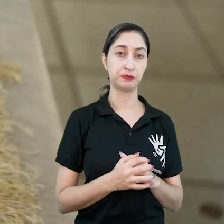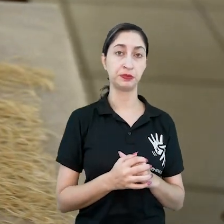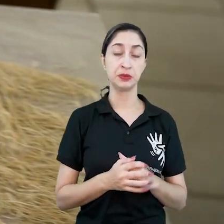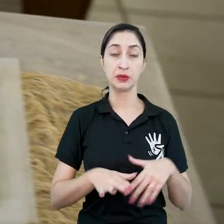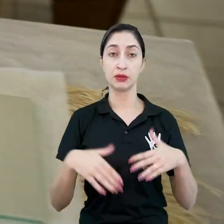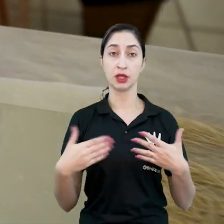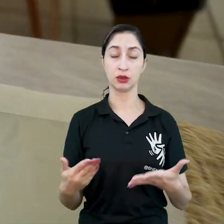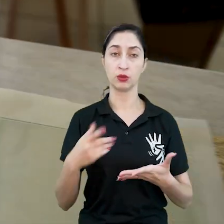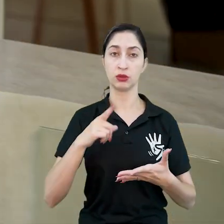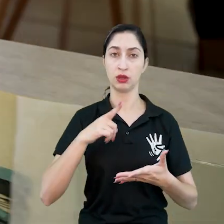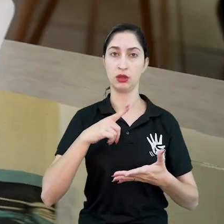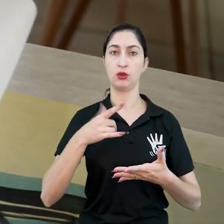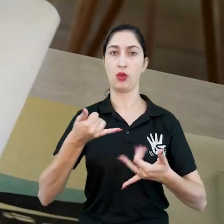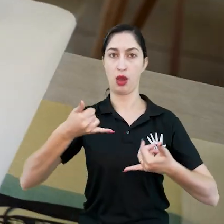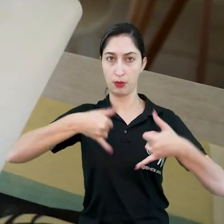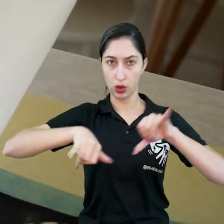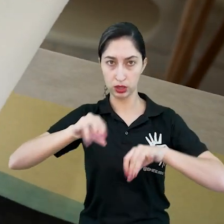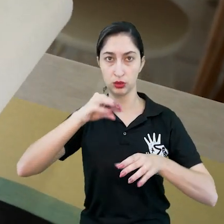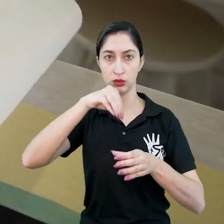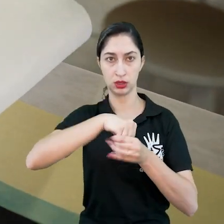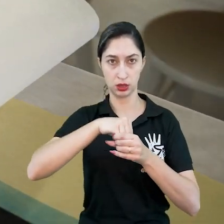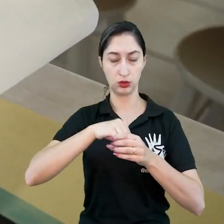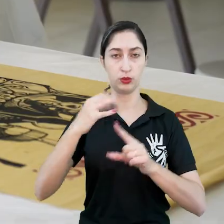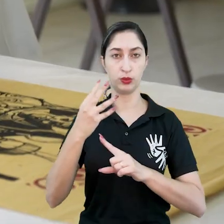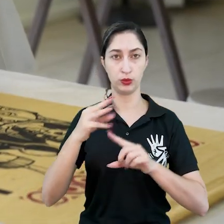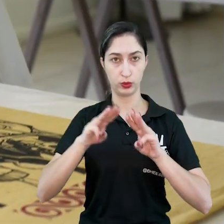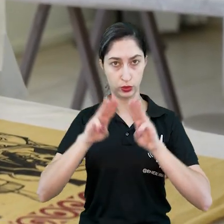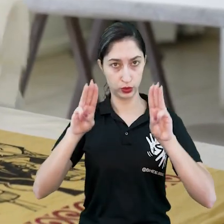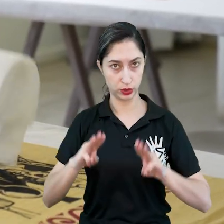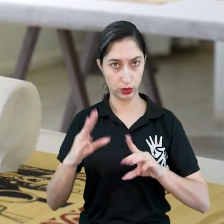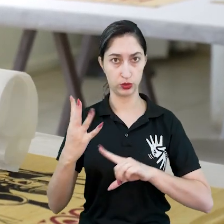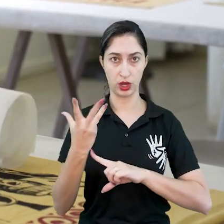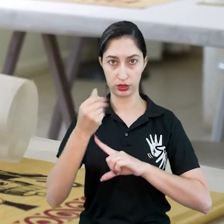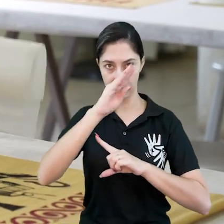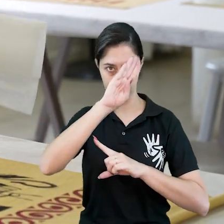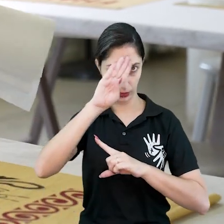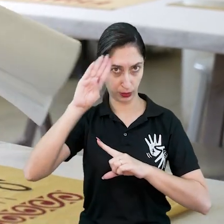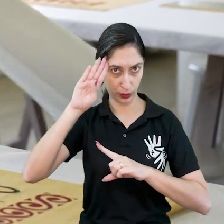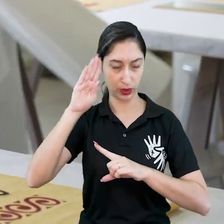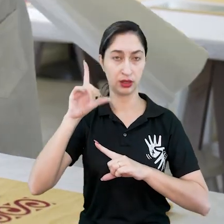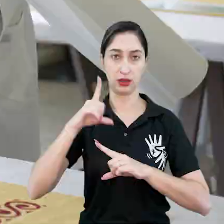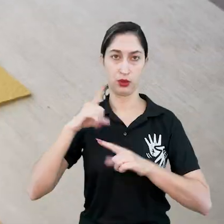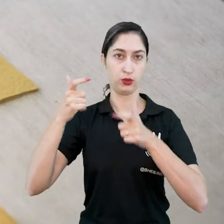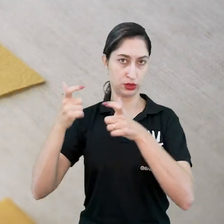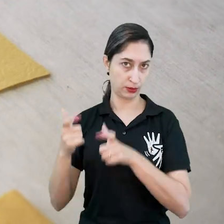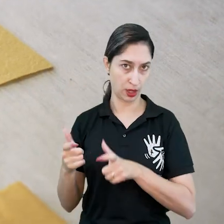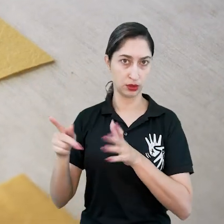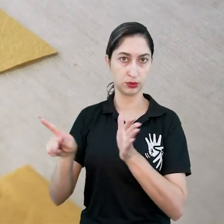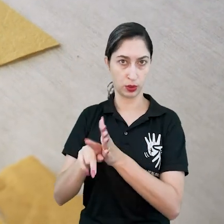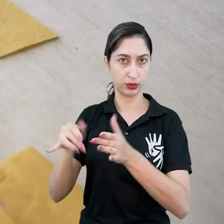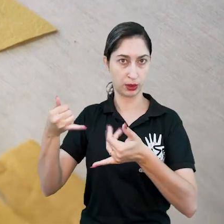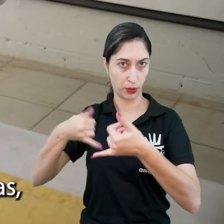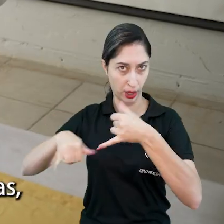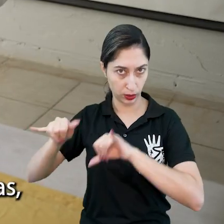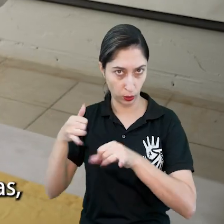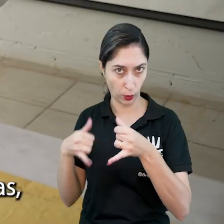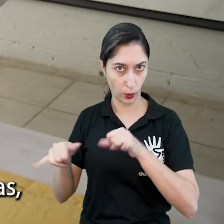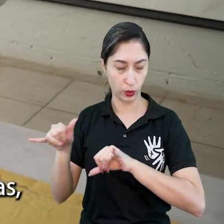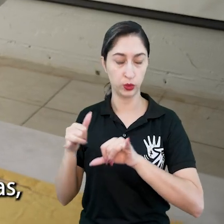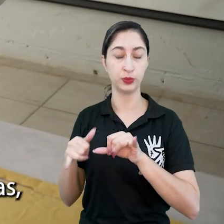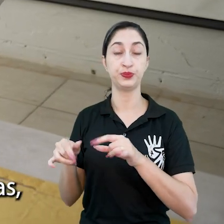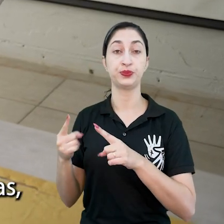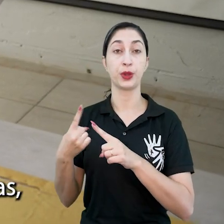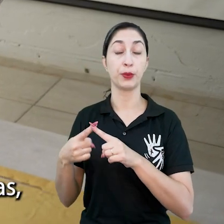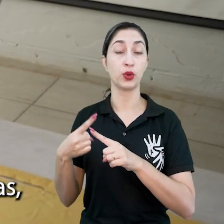Foi montado um laboratório dentro do Museu de Arte da Pampulha. Na verdade, o museu até já tem, né, o seu espaço ali, porque